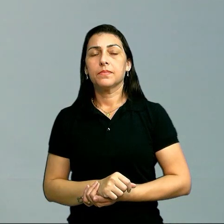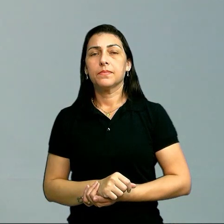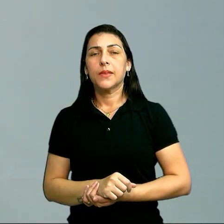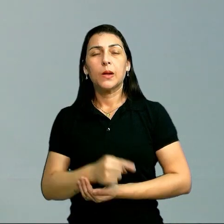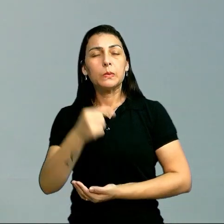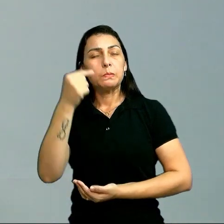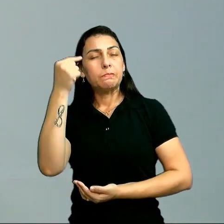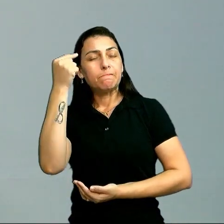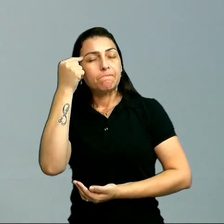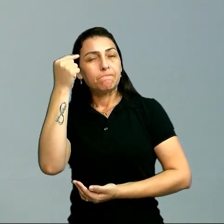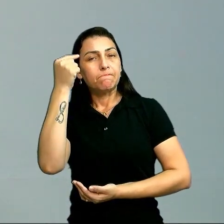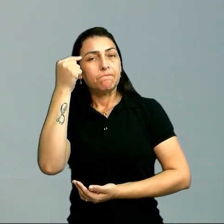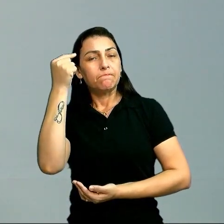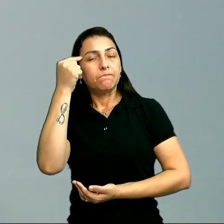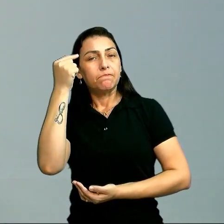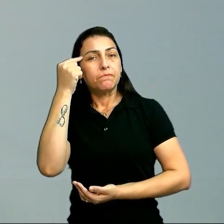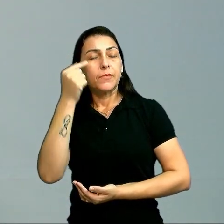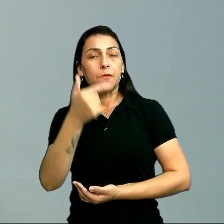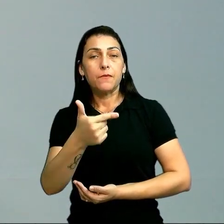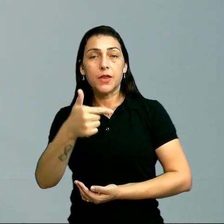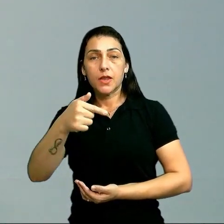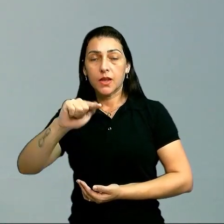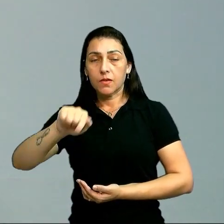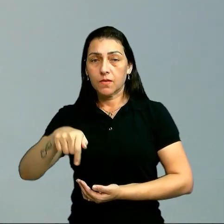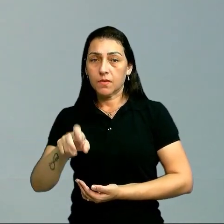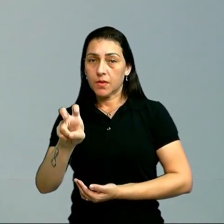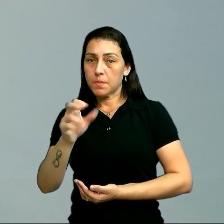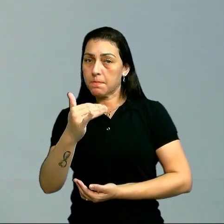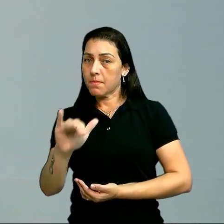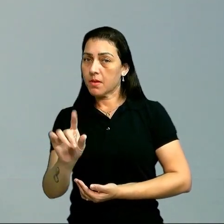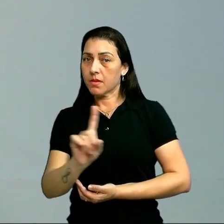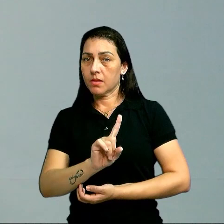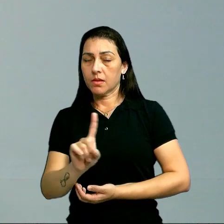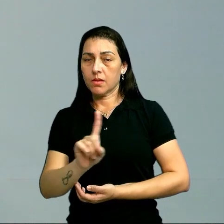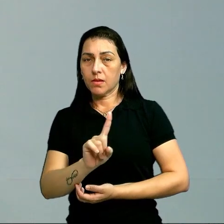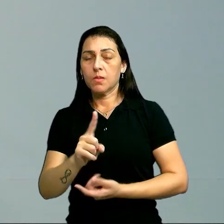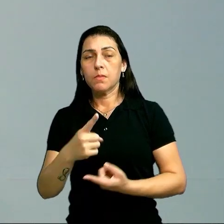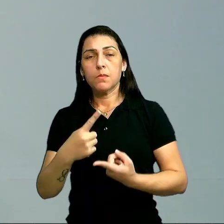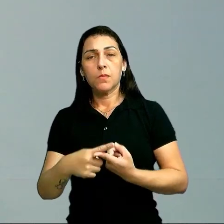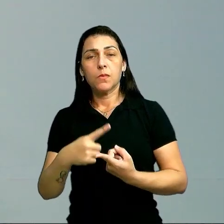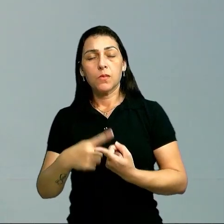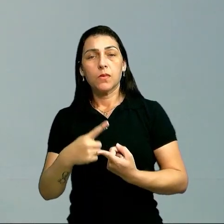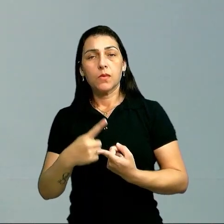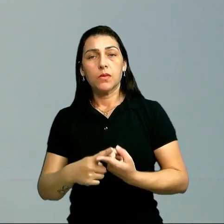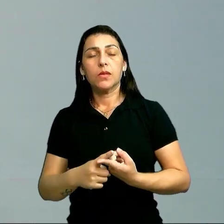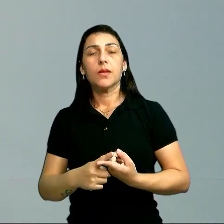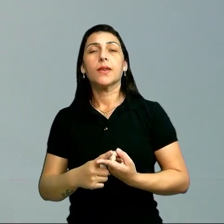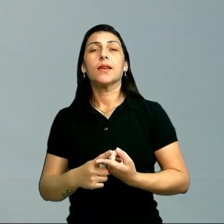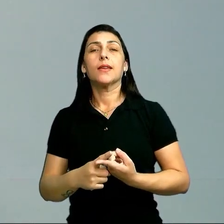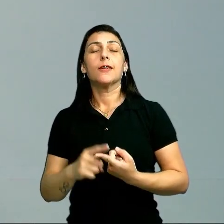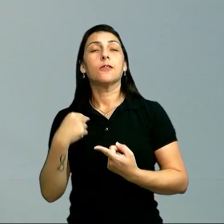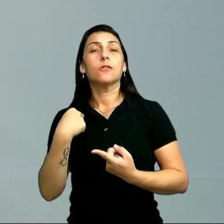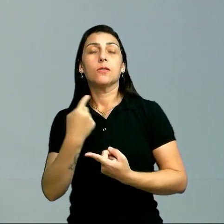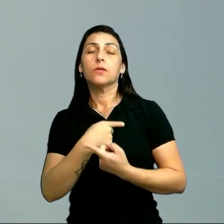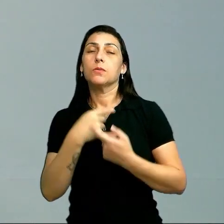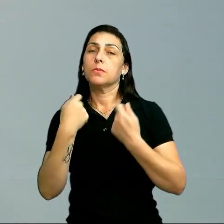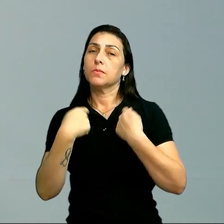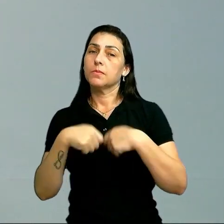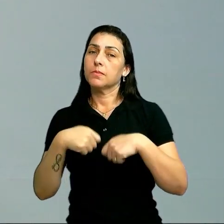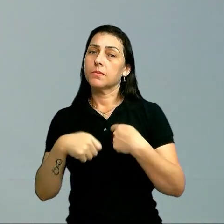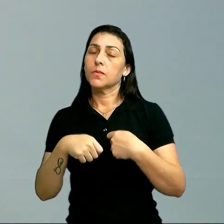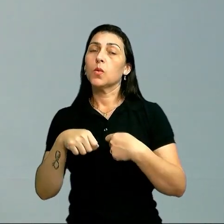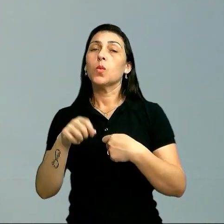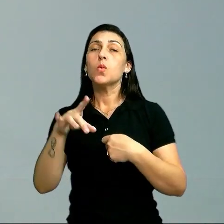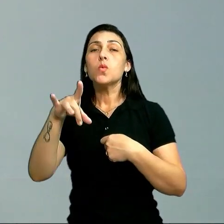não imagine que seja 27 horas e meia, tá? Porque naquele caso ali, a gente tem que pegar